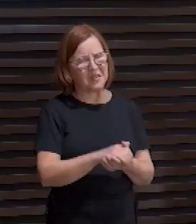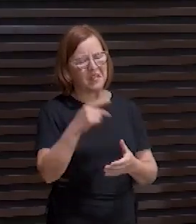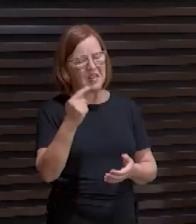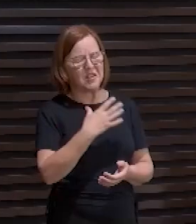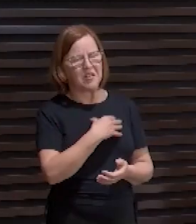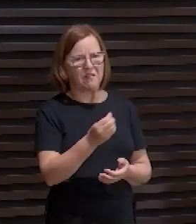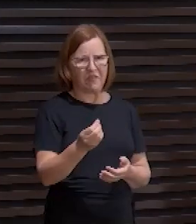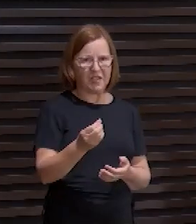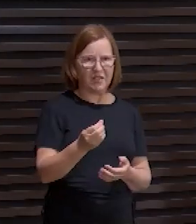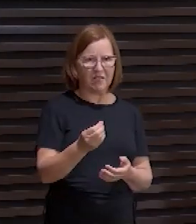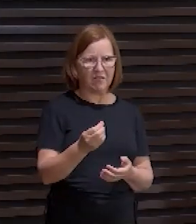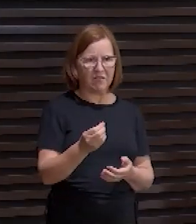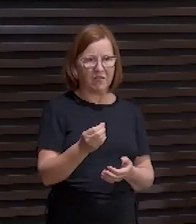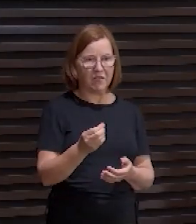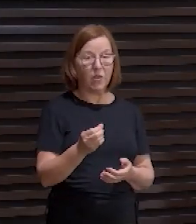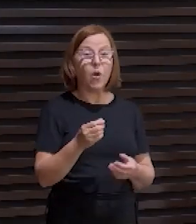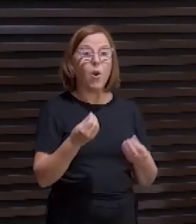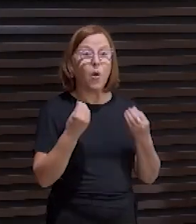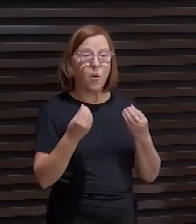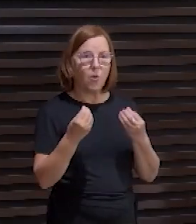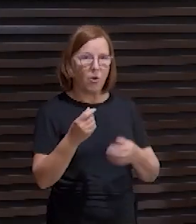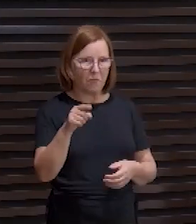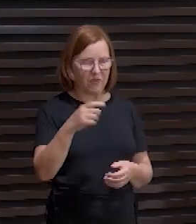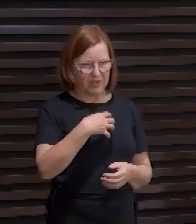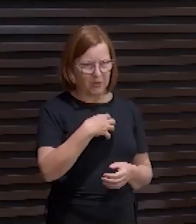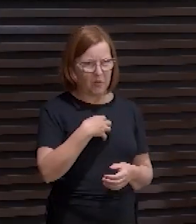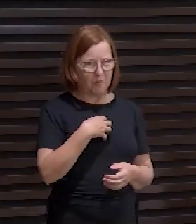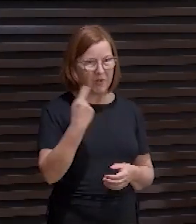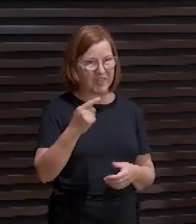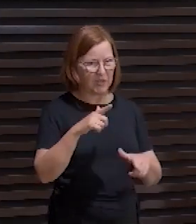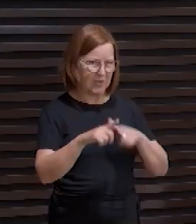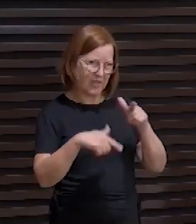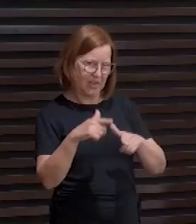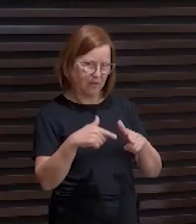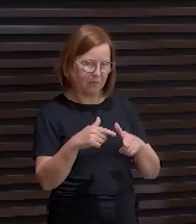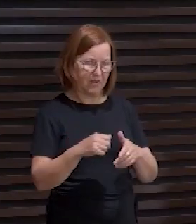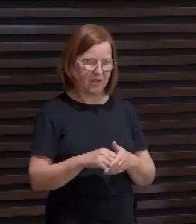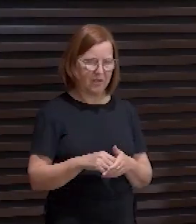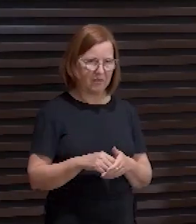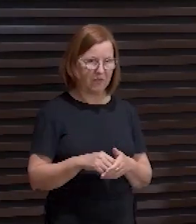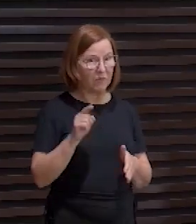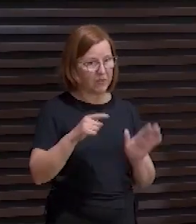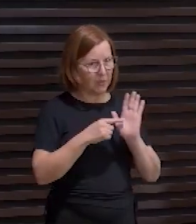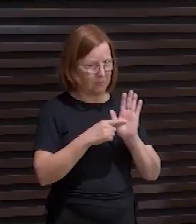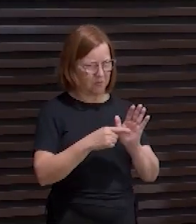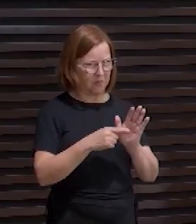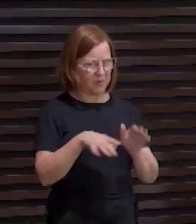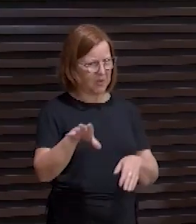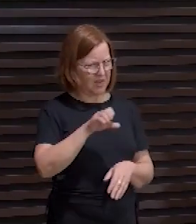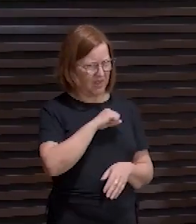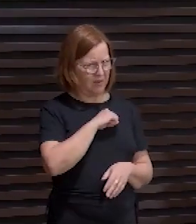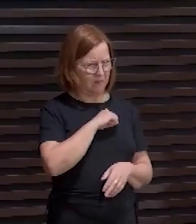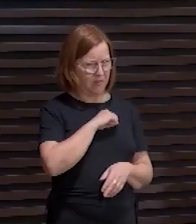você age no trabalho com seus colegas? Você está demonstrando um amor sacrificial por essas pessoas? Ou você só vai amá-las